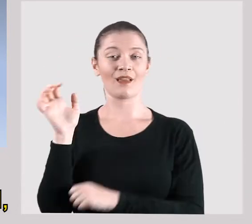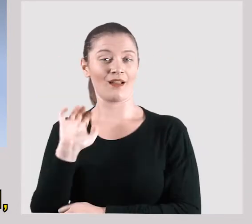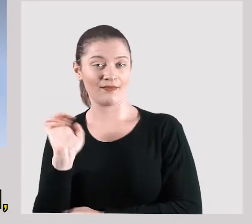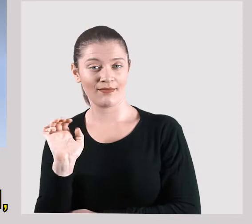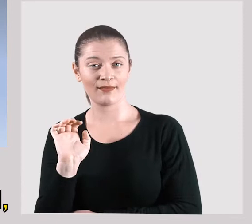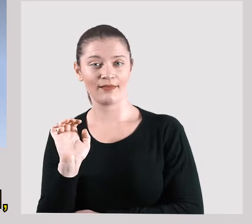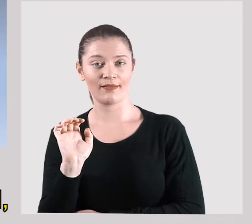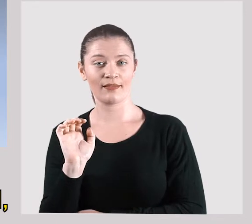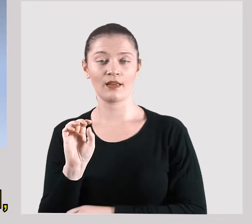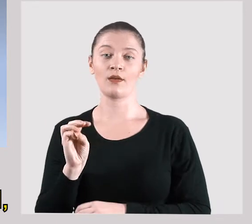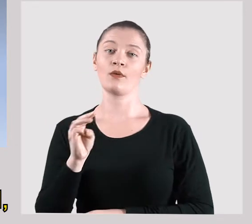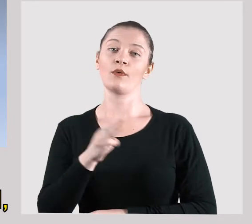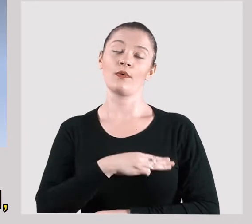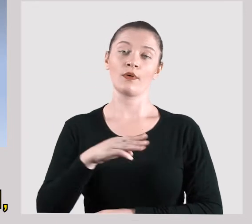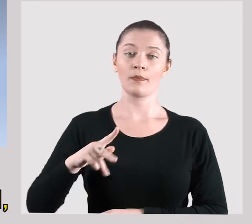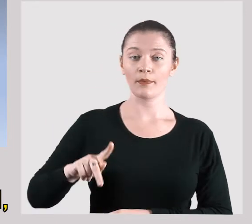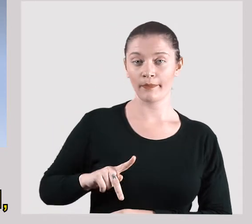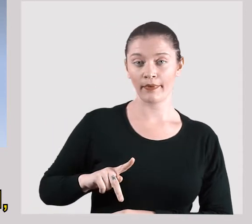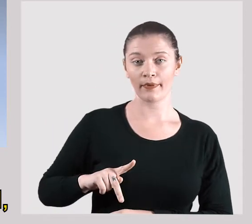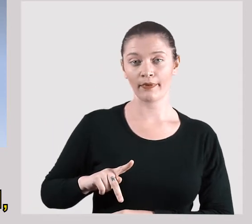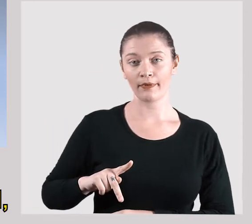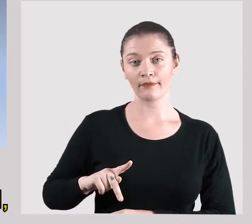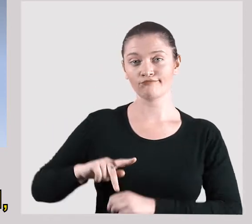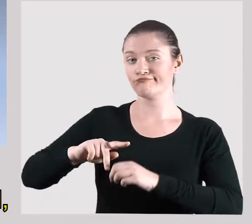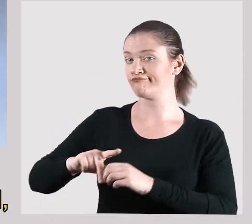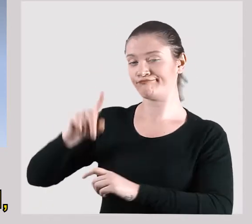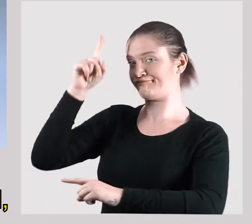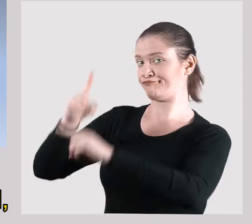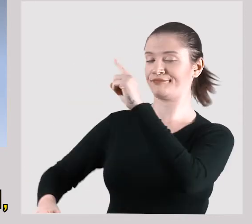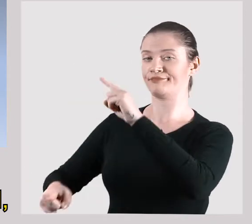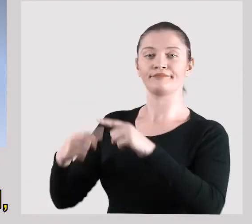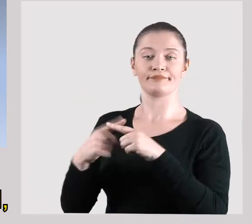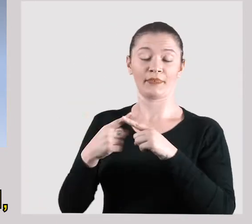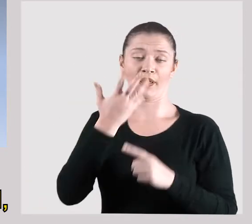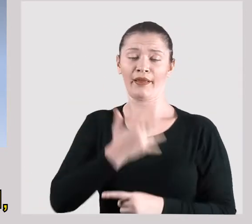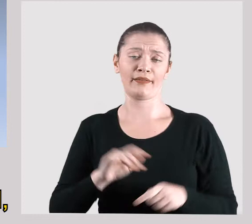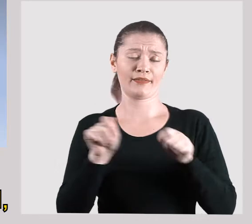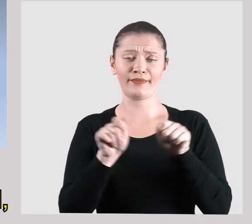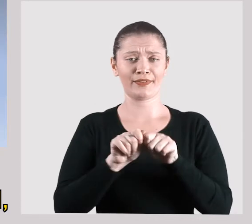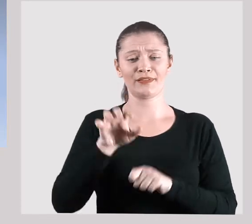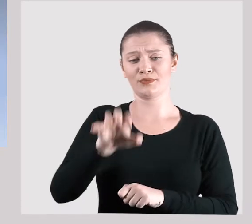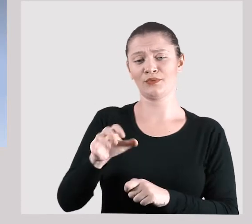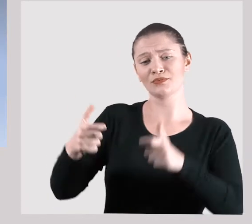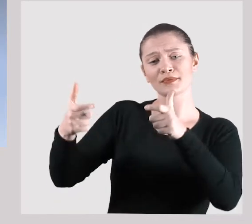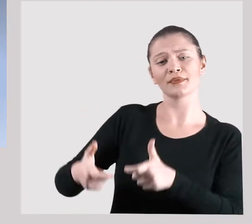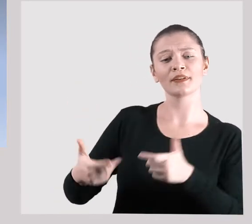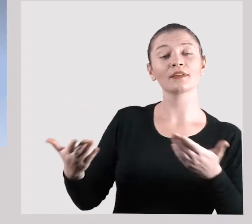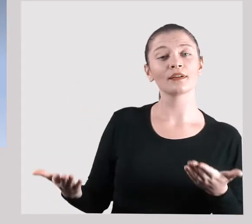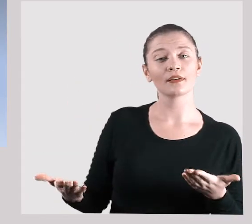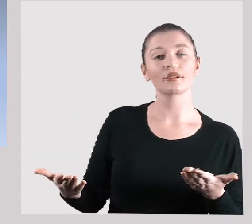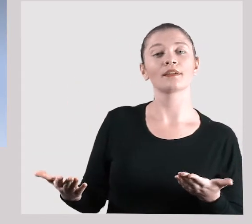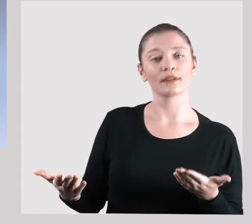atuação que não é para criança estar fazendo, né, shows nesse lugar, e as